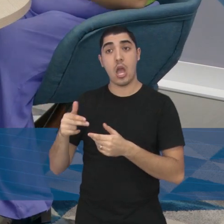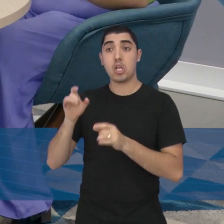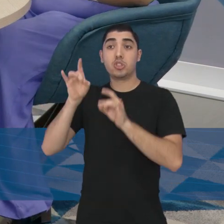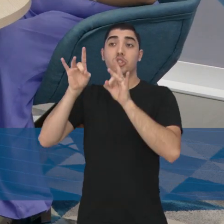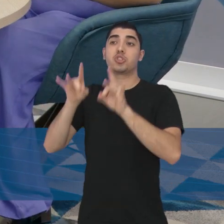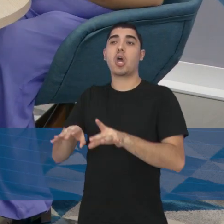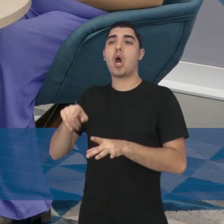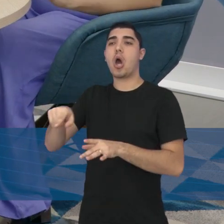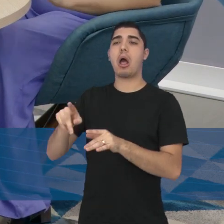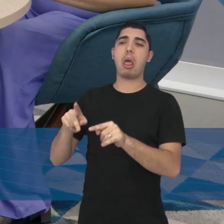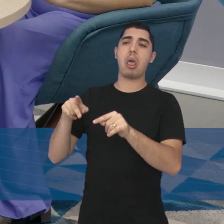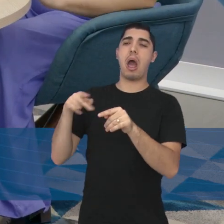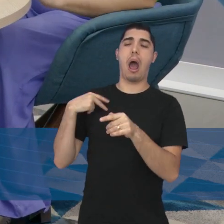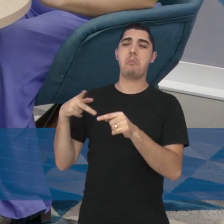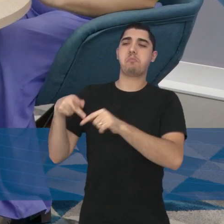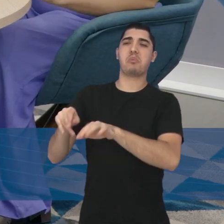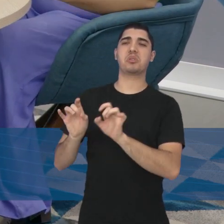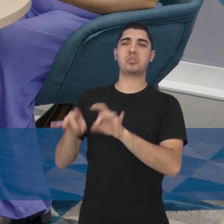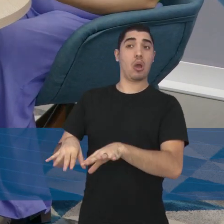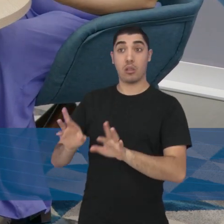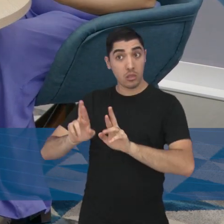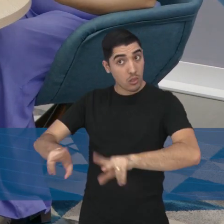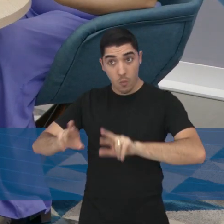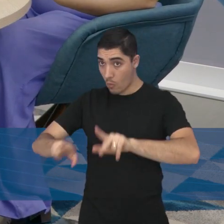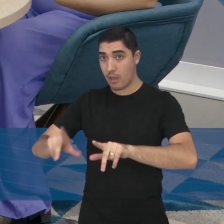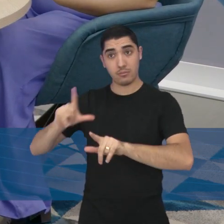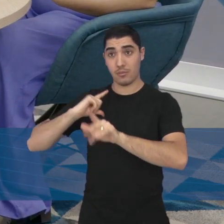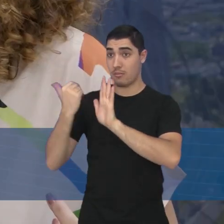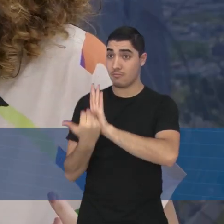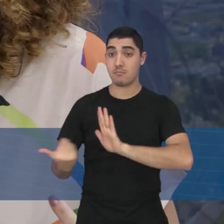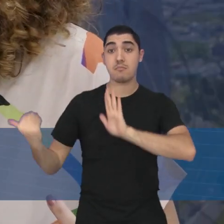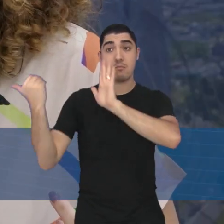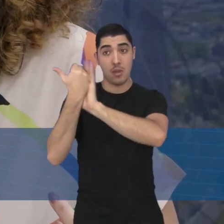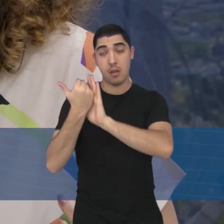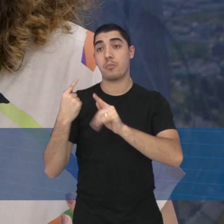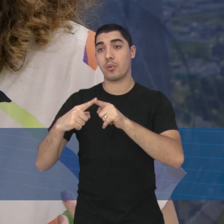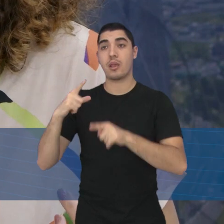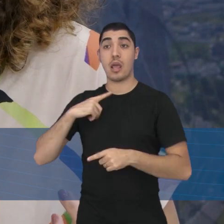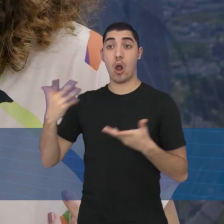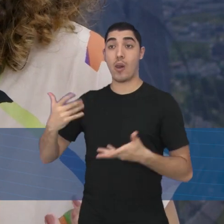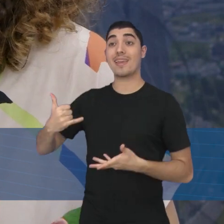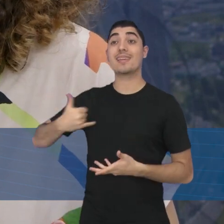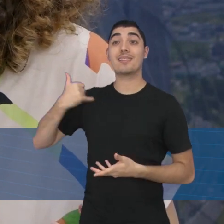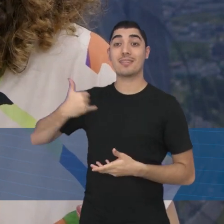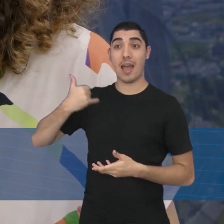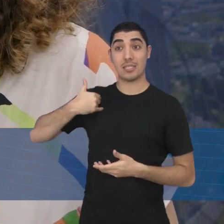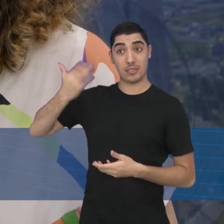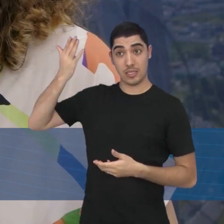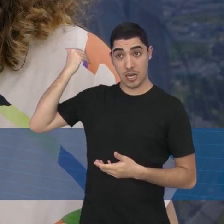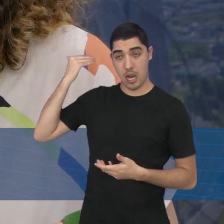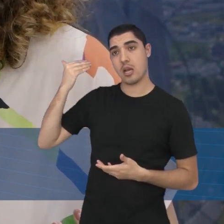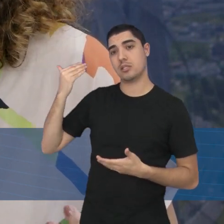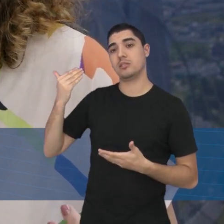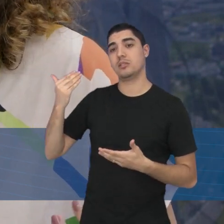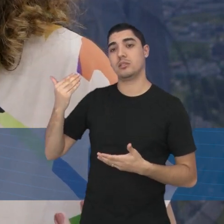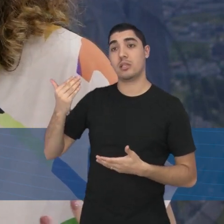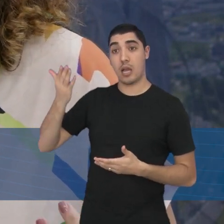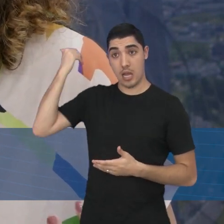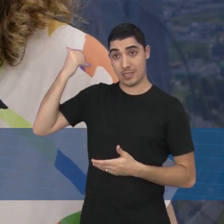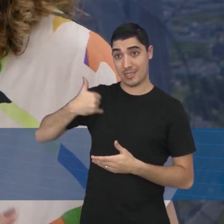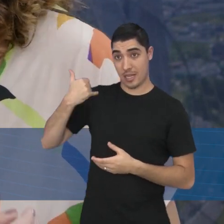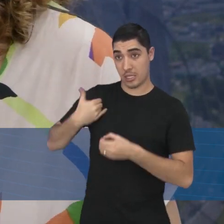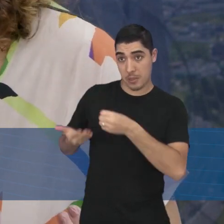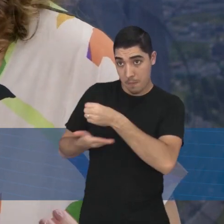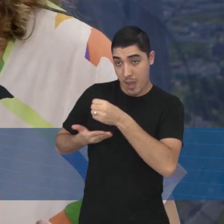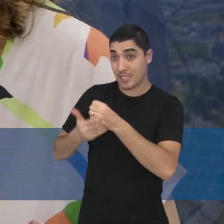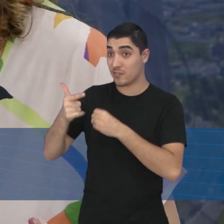muito além, é uma discussão muito além. Mas o que mudou para a laqueadura foi a idade, que diminuiu, era 25 anos, a idade